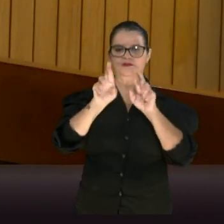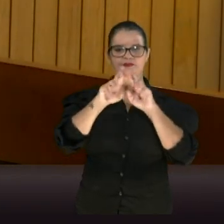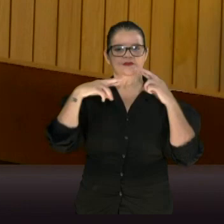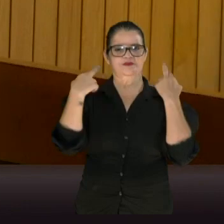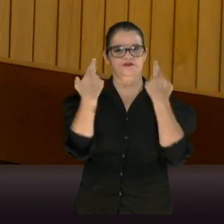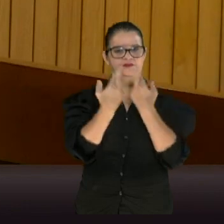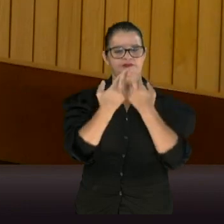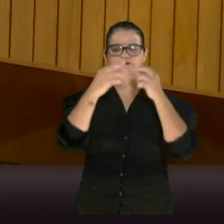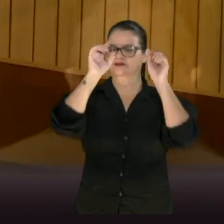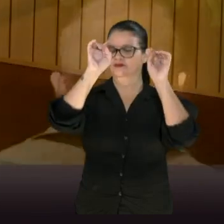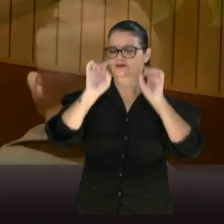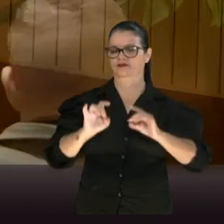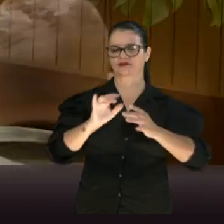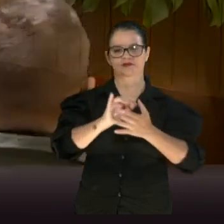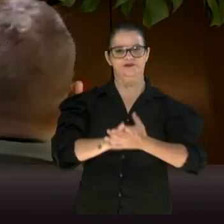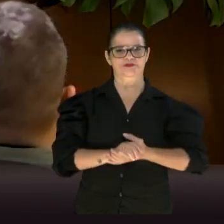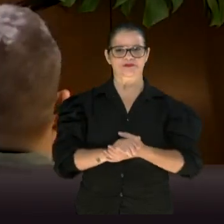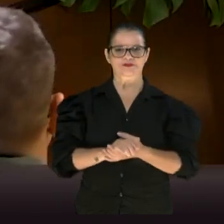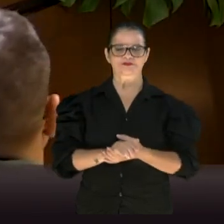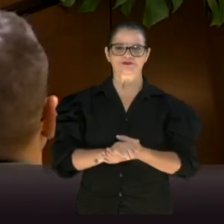solene.